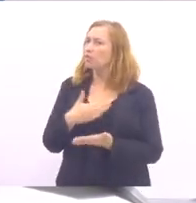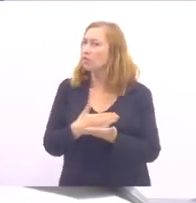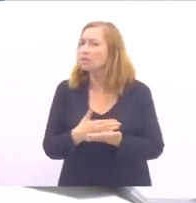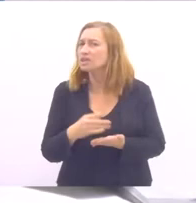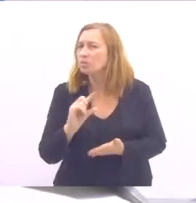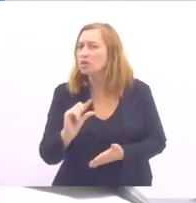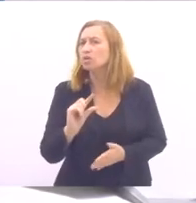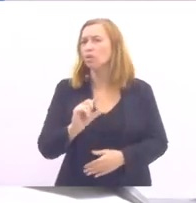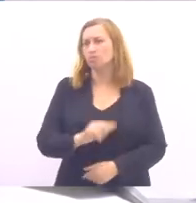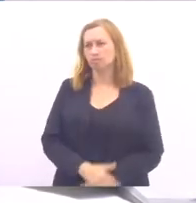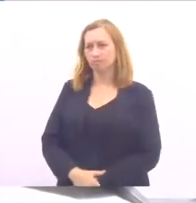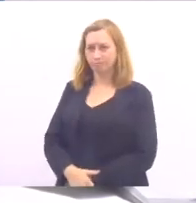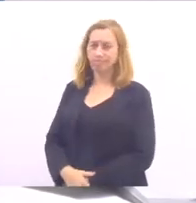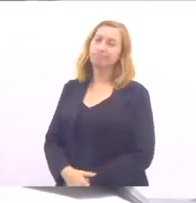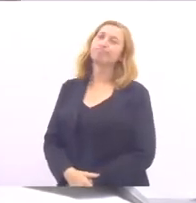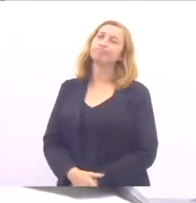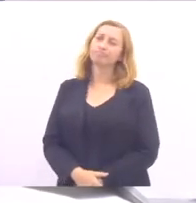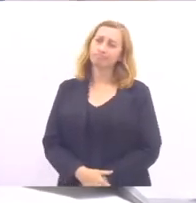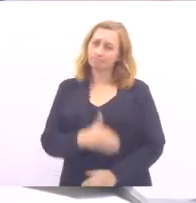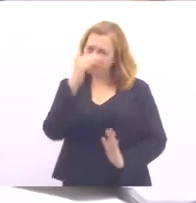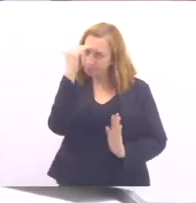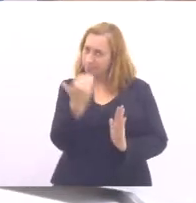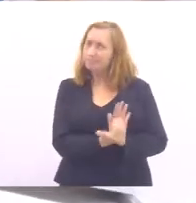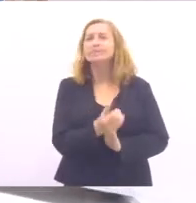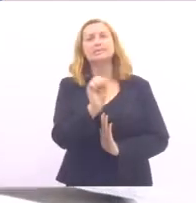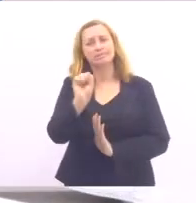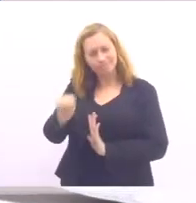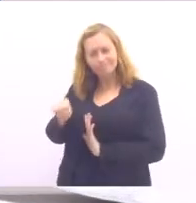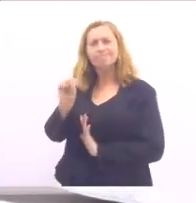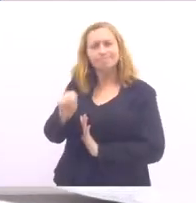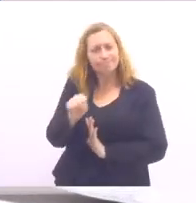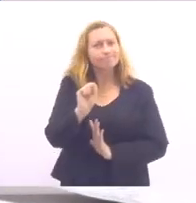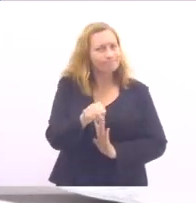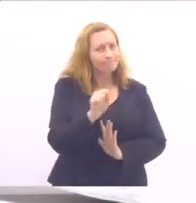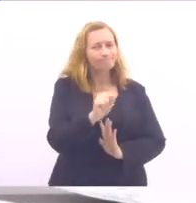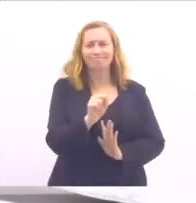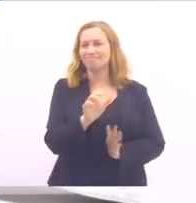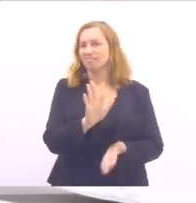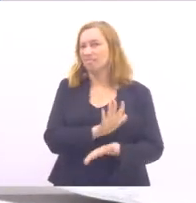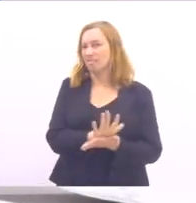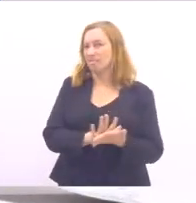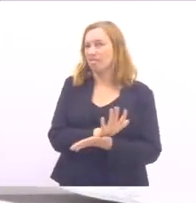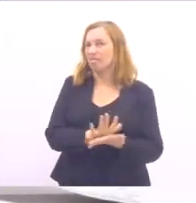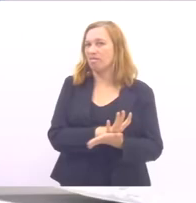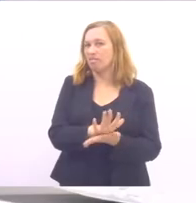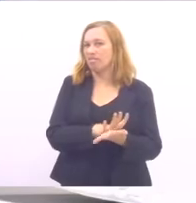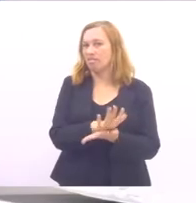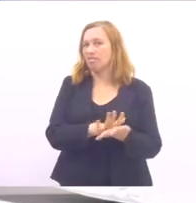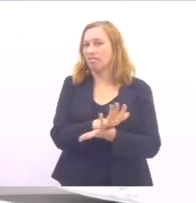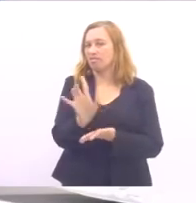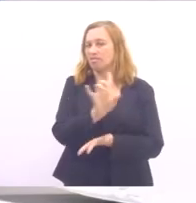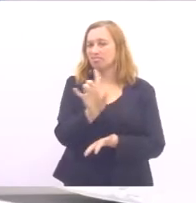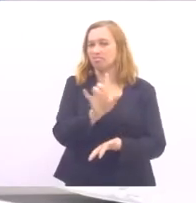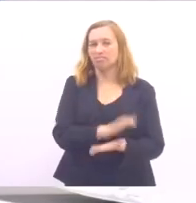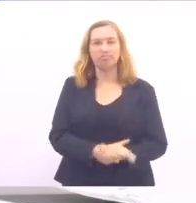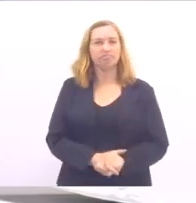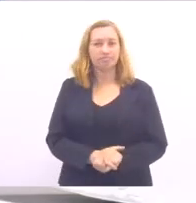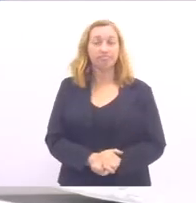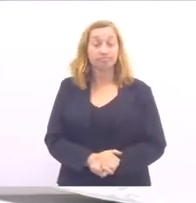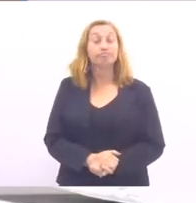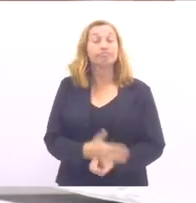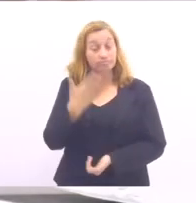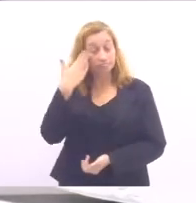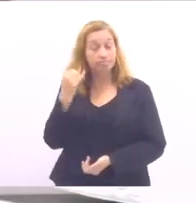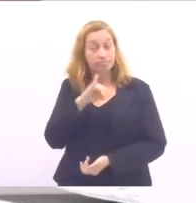uma menorzinha. Mas vocês vão cumprir? Claro. Claro nada. Claro nada. E eu sei